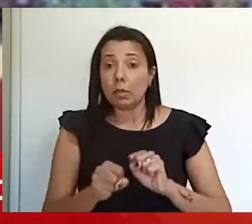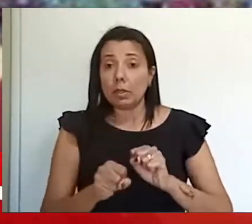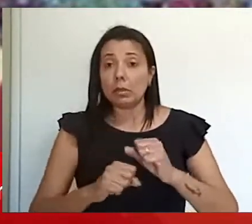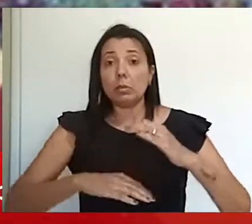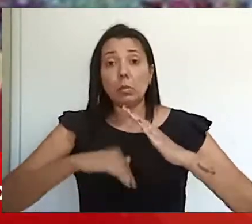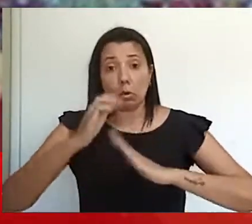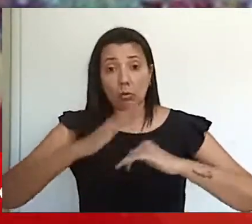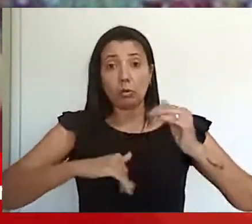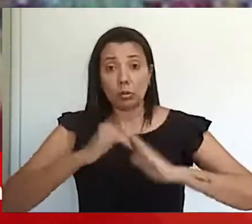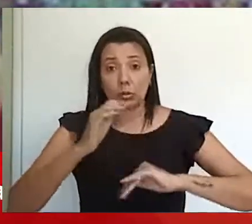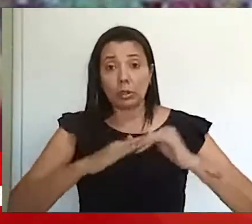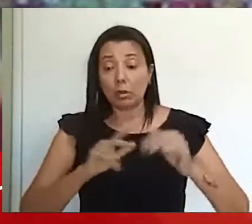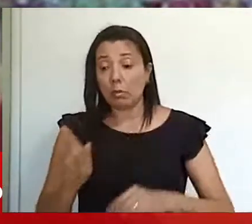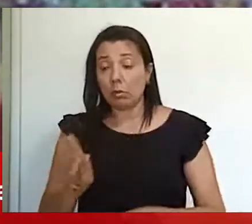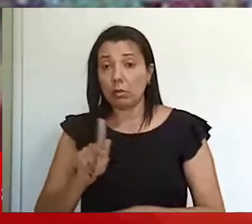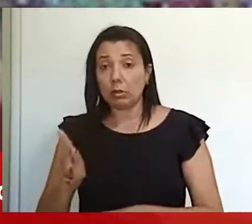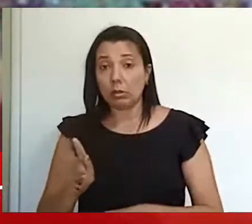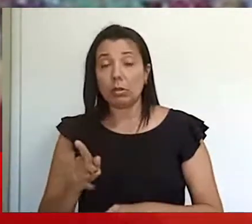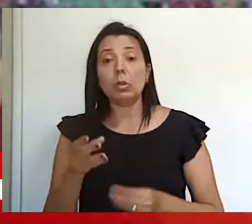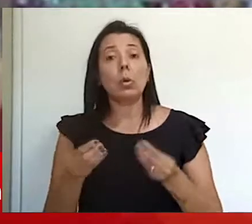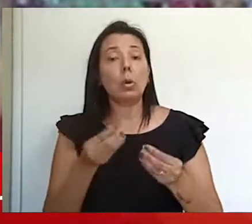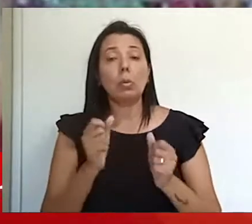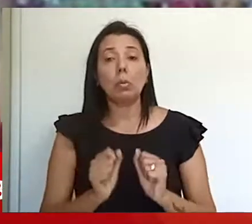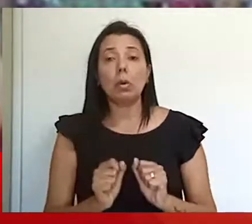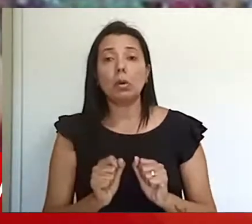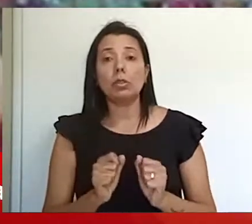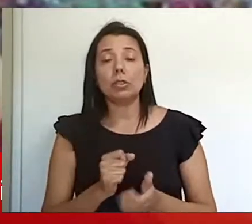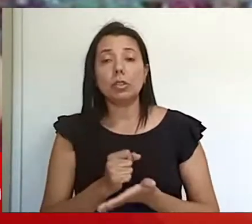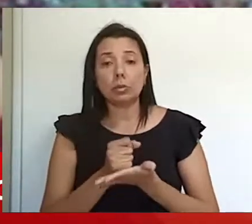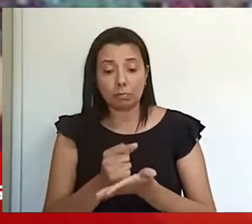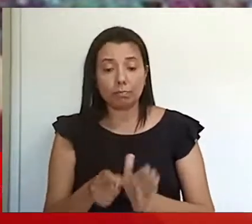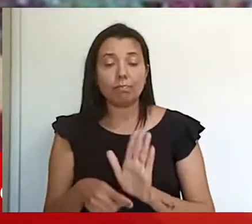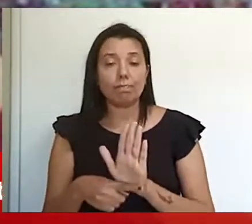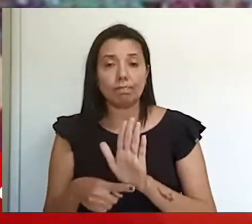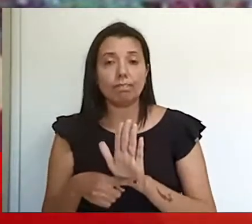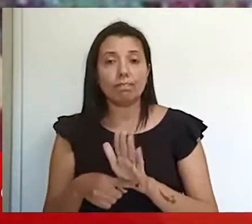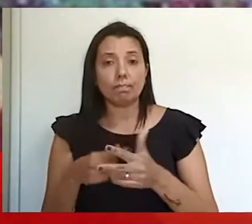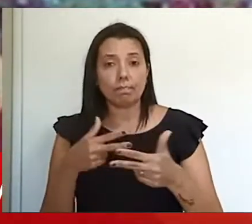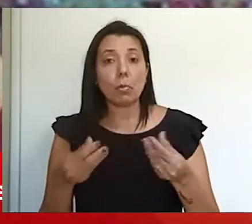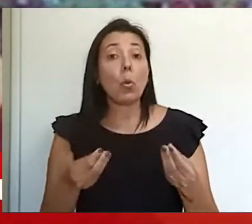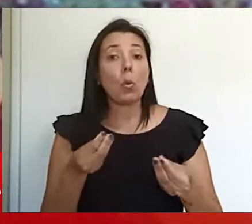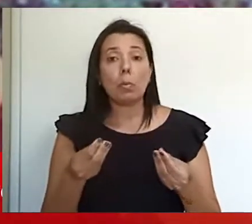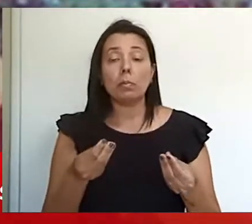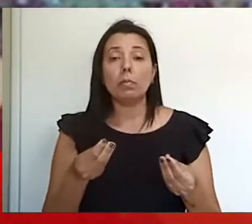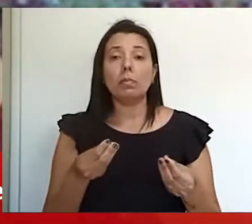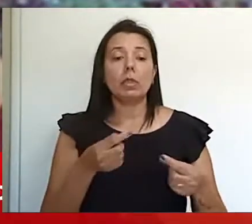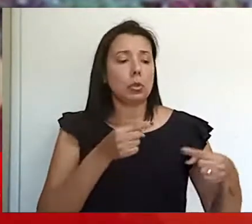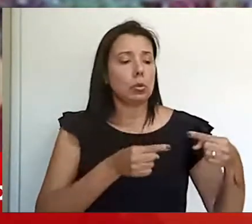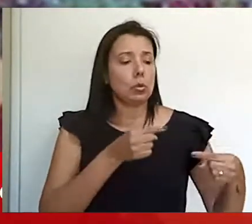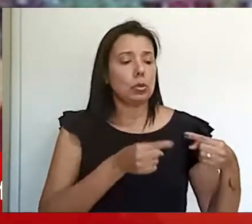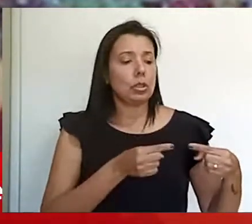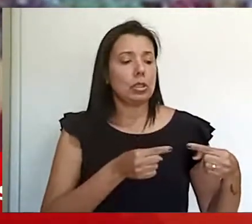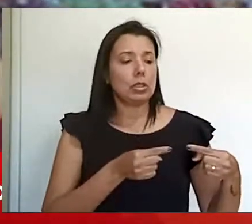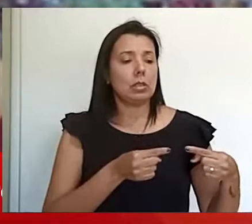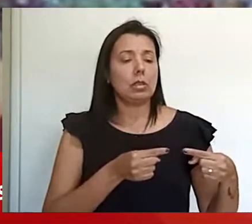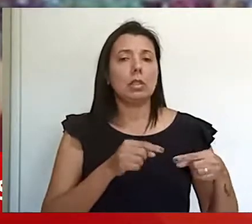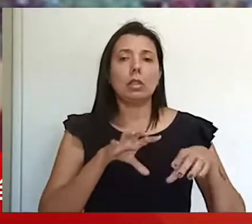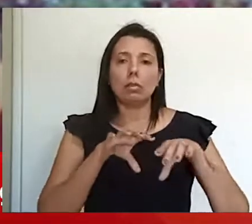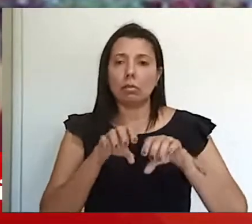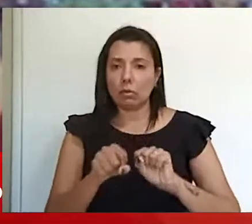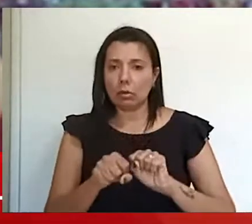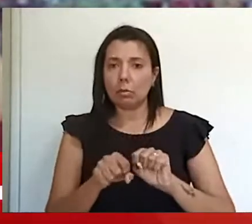professores para o campo, como é que a gente pode contribuir nessa questão? Então, a gente vem discutindo isso através do Fórum Nacional de Educação do Campo,